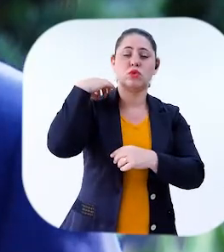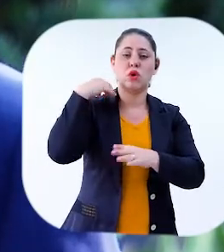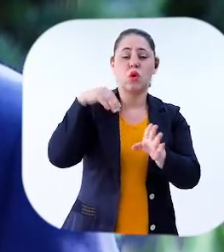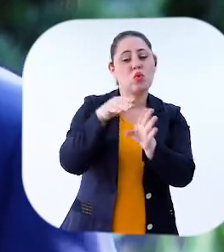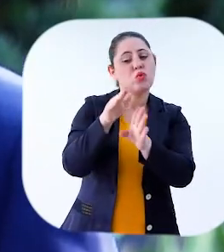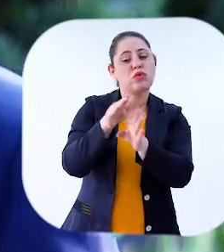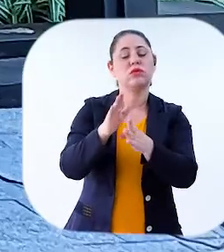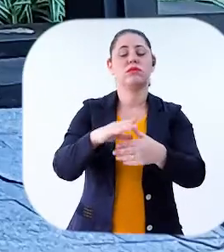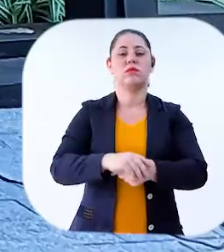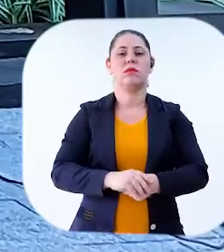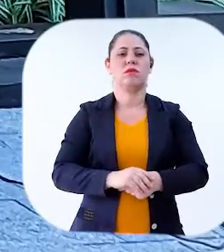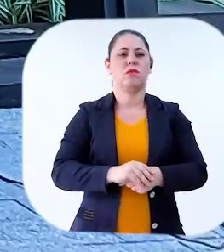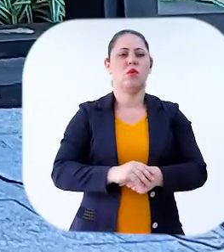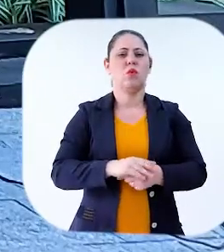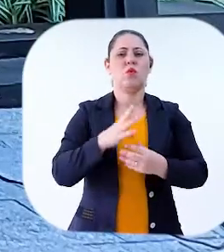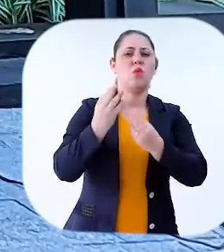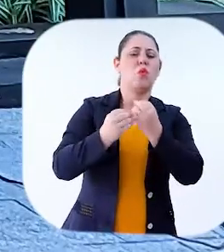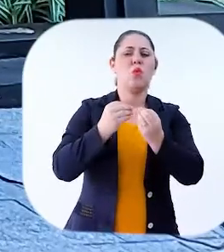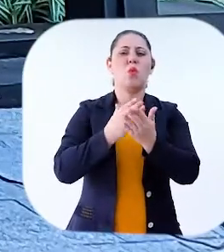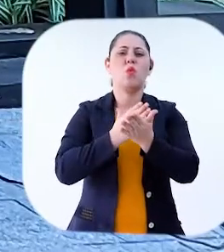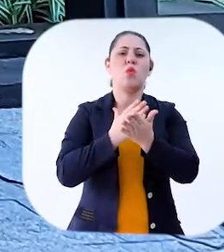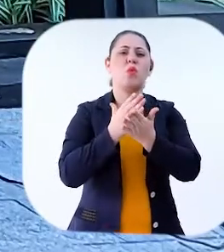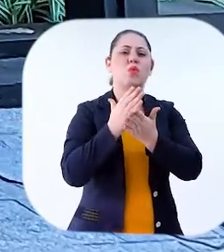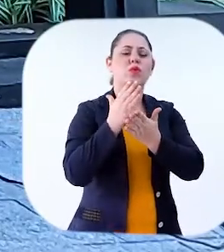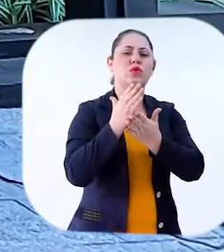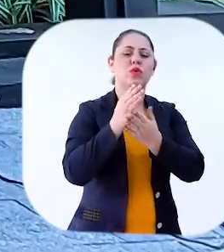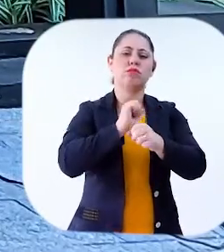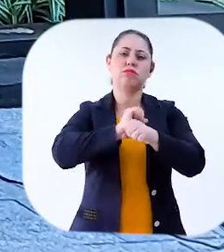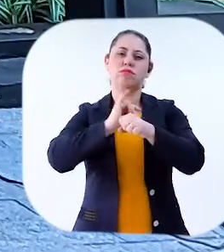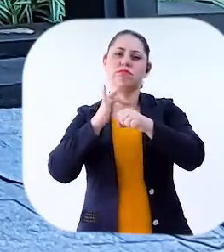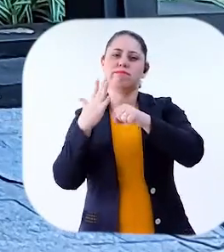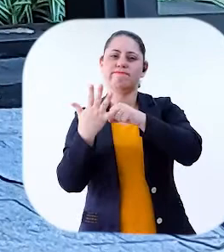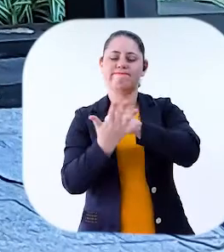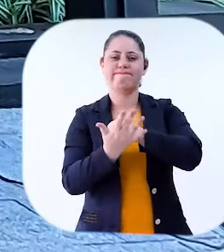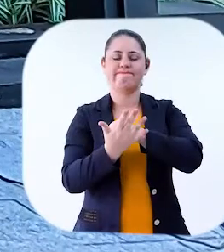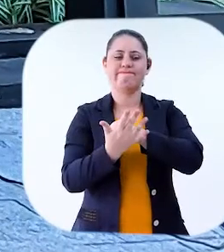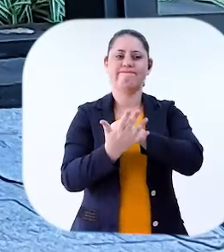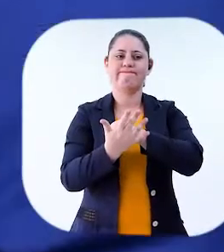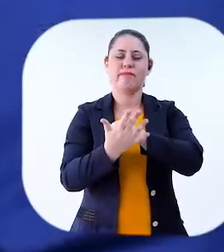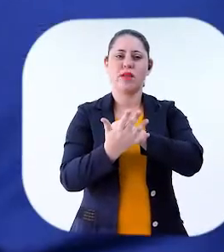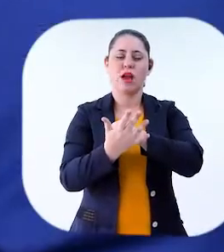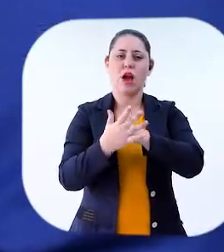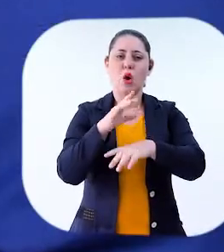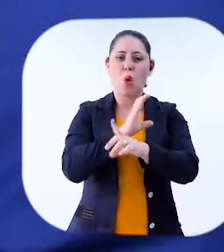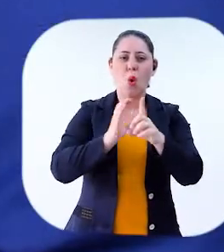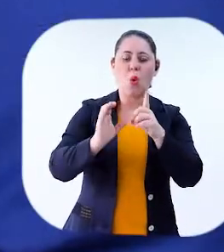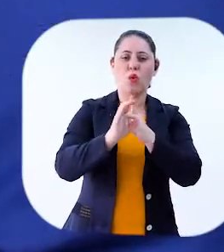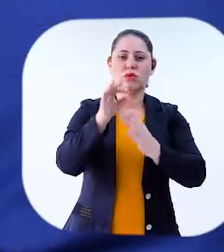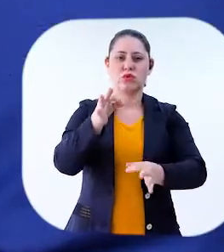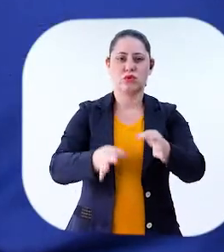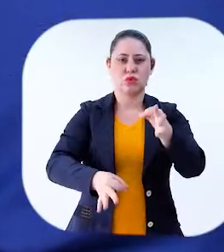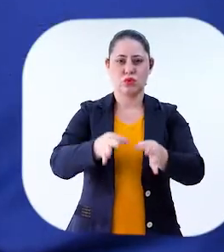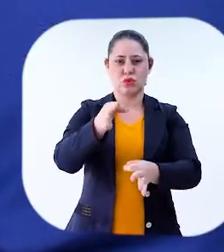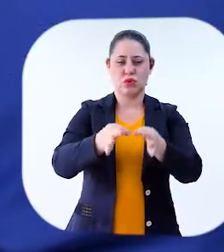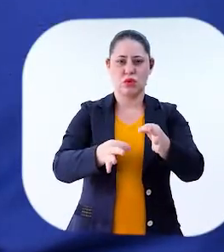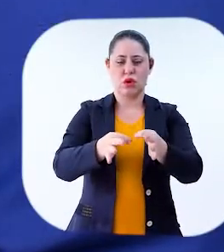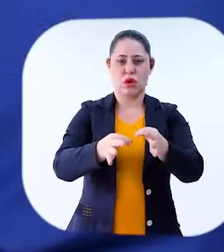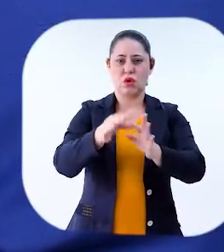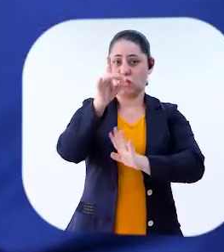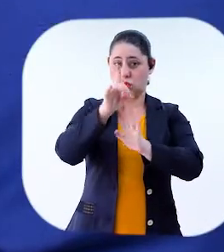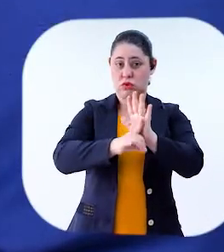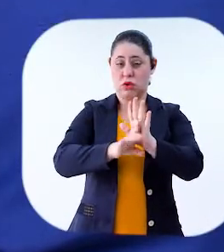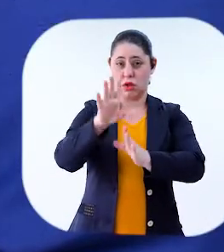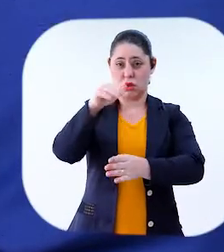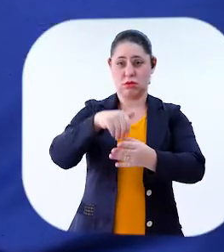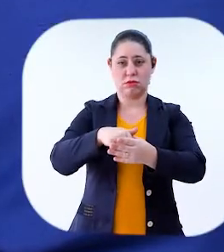nossa orientação. E quando começou essa onda aí de coronavírus, a comunidade jurídica aí do ramo